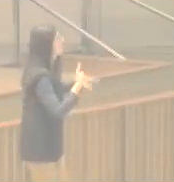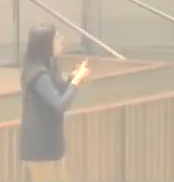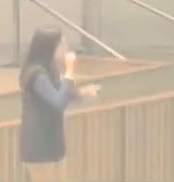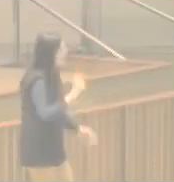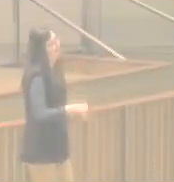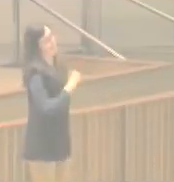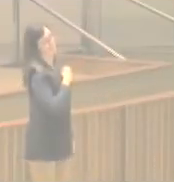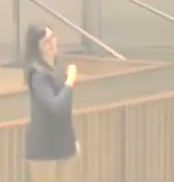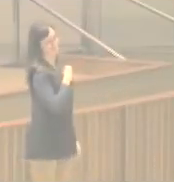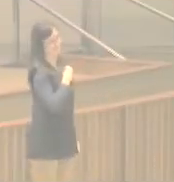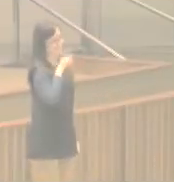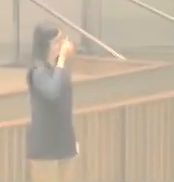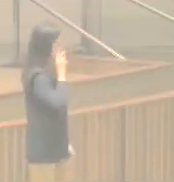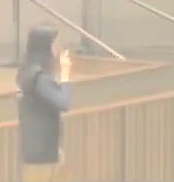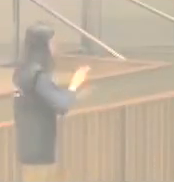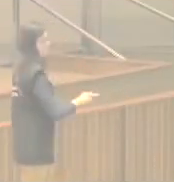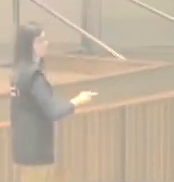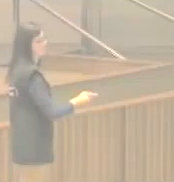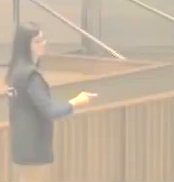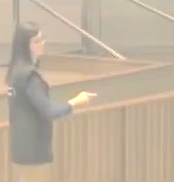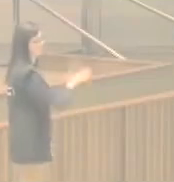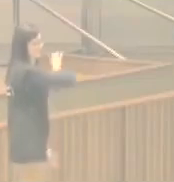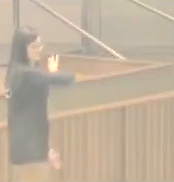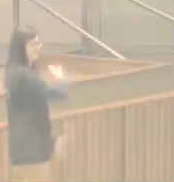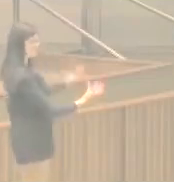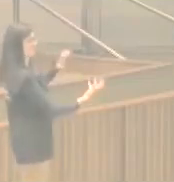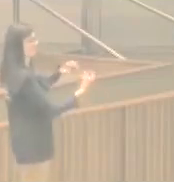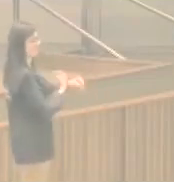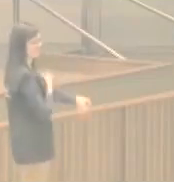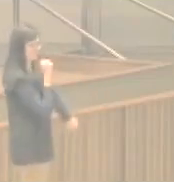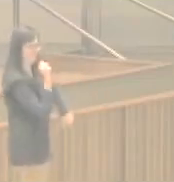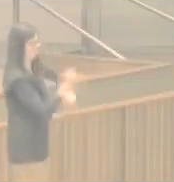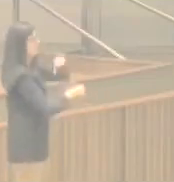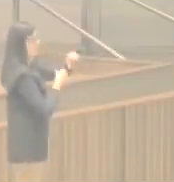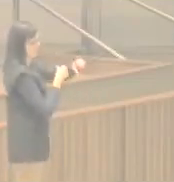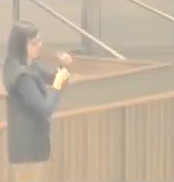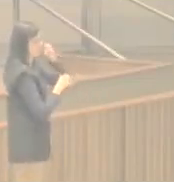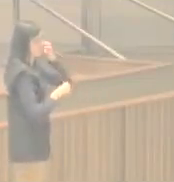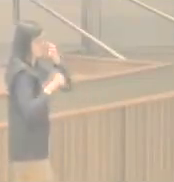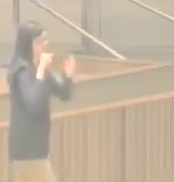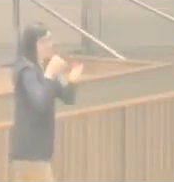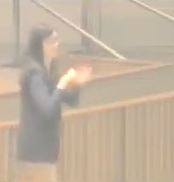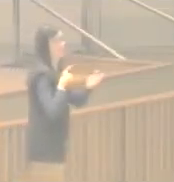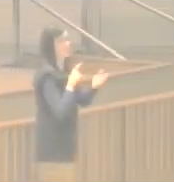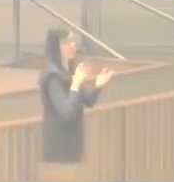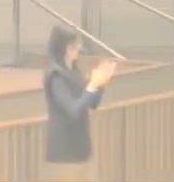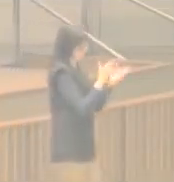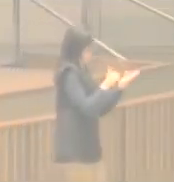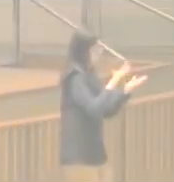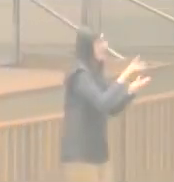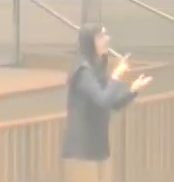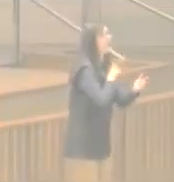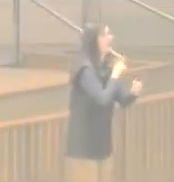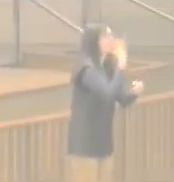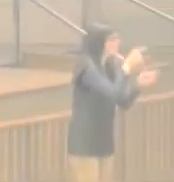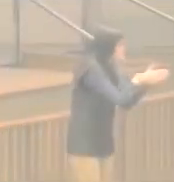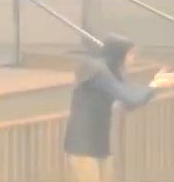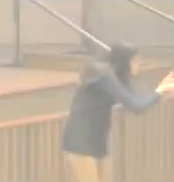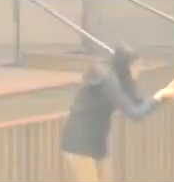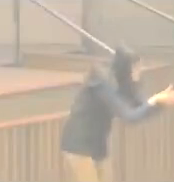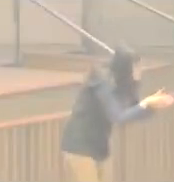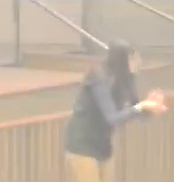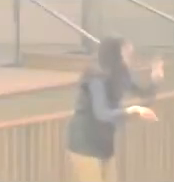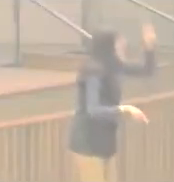faz a vida dele virar da noite para o dia. É interessante que nos registros arqueológicos,